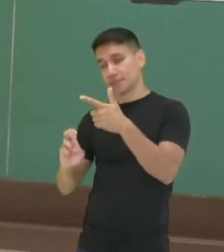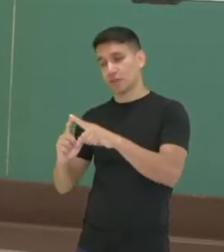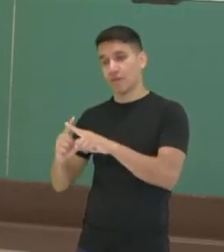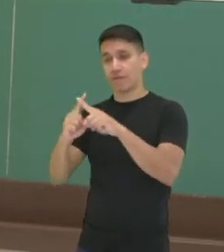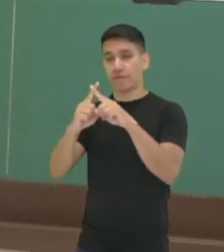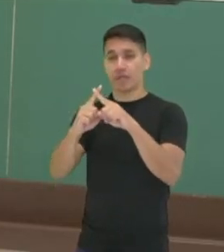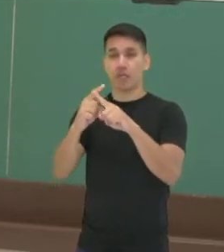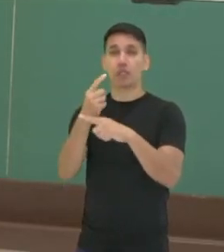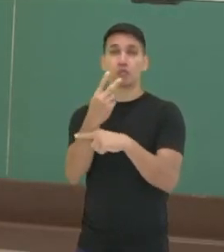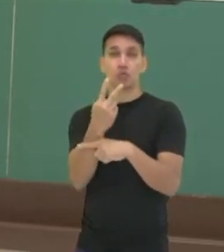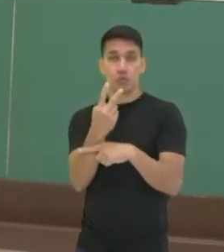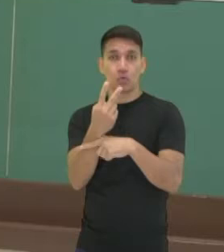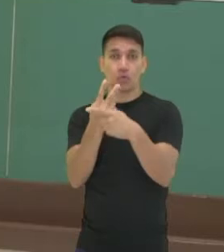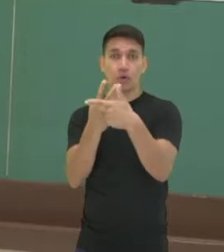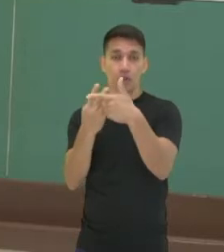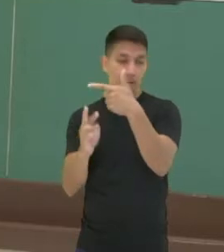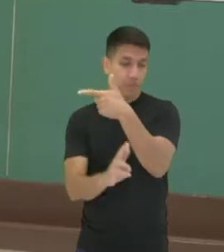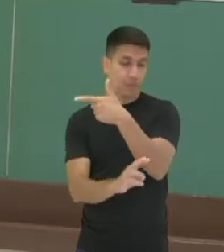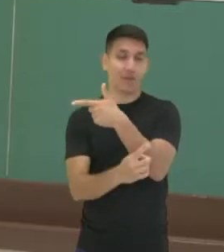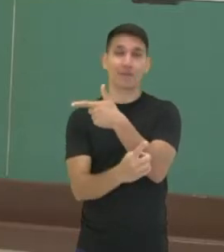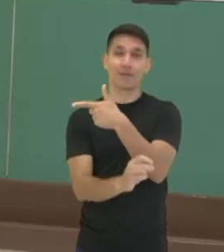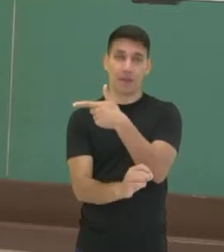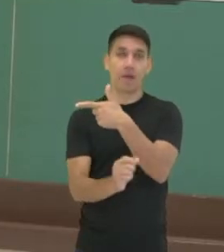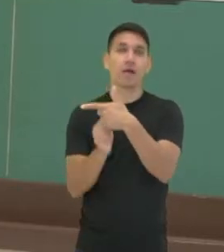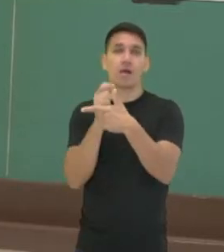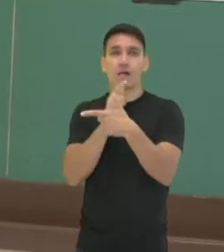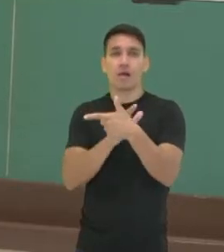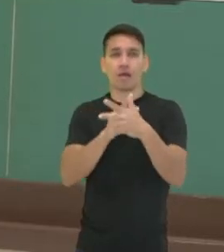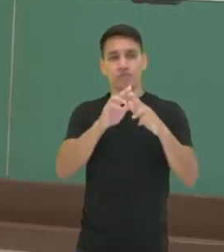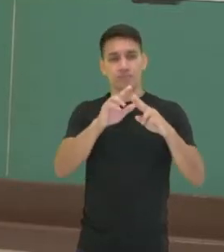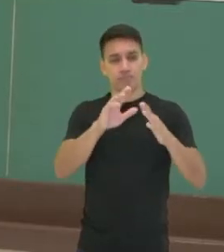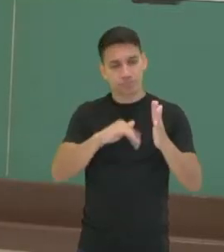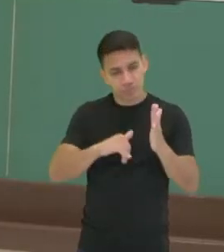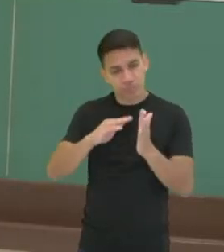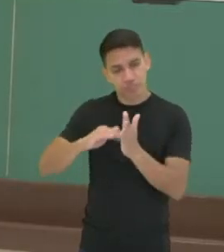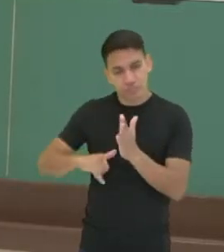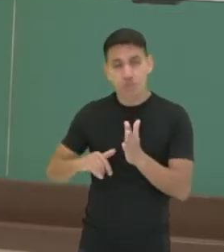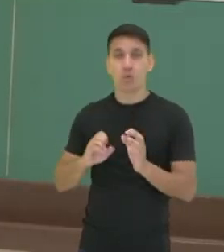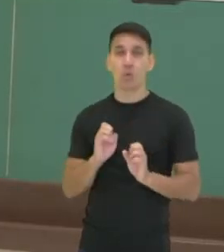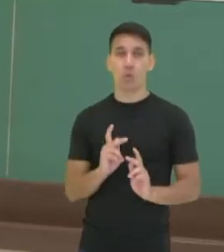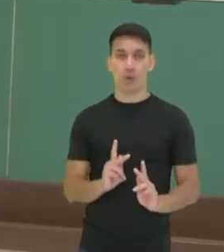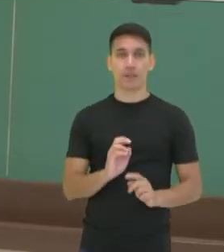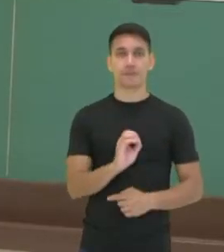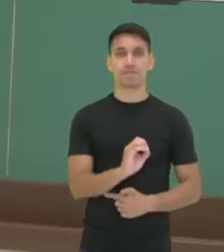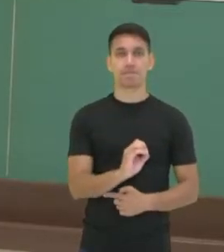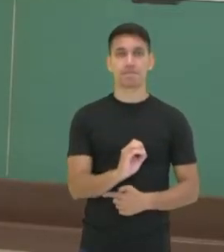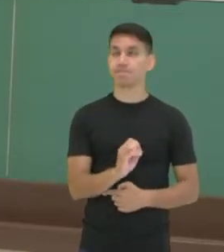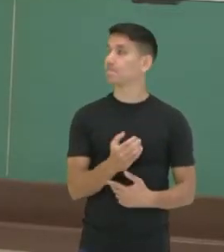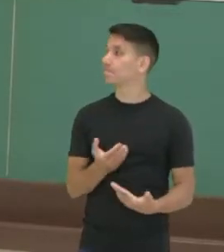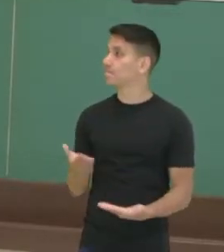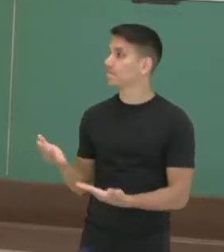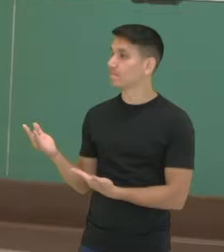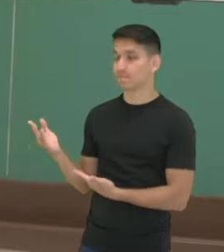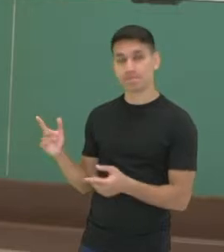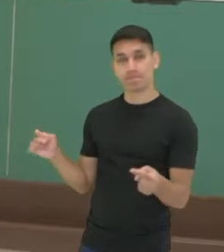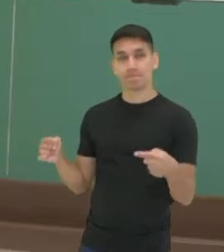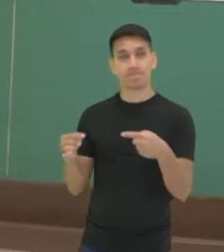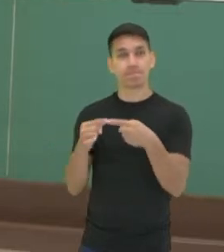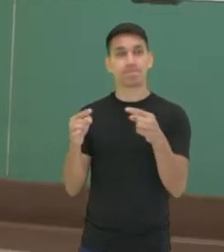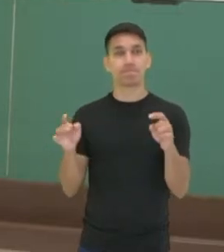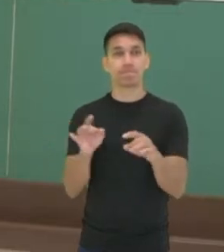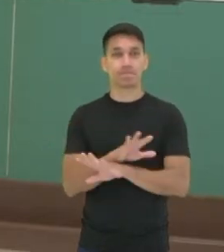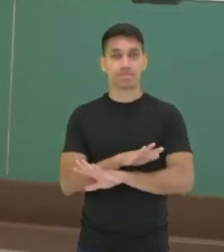2, ele vai dar 10, não é? E 5 vezes 0 é 0, então dá 100, isso aí. E nossa divisão dá exata ali, deixando um